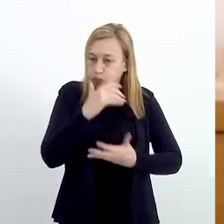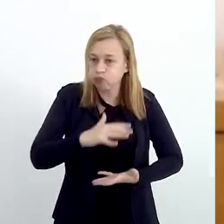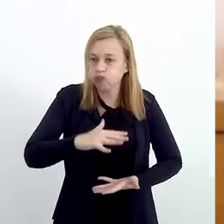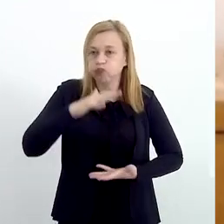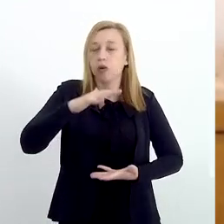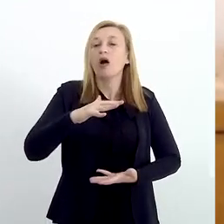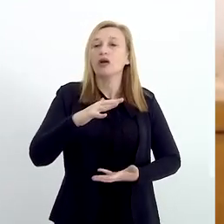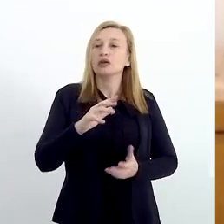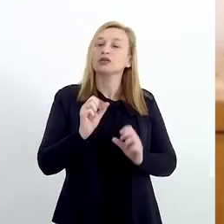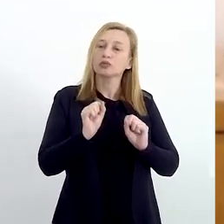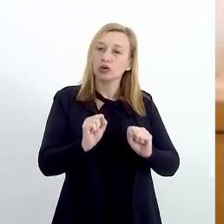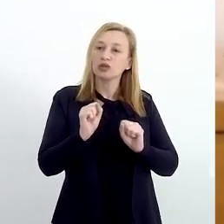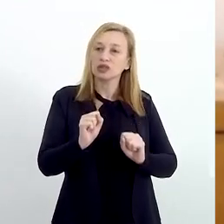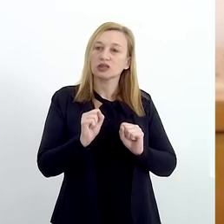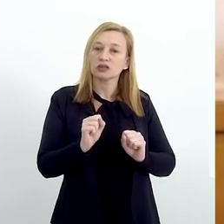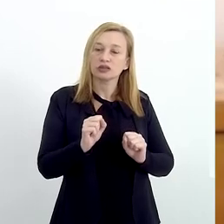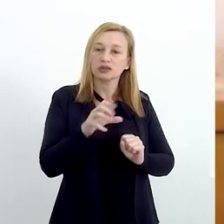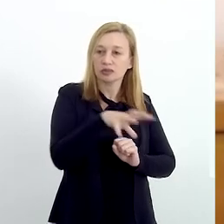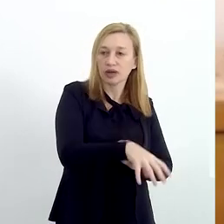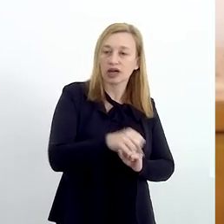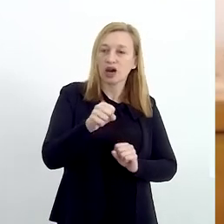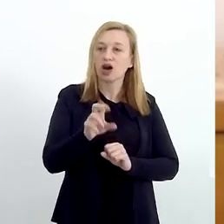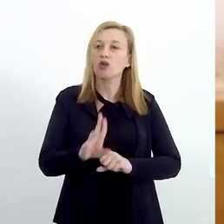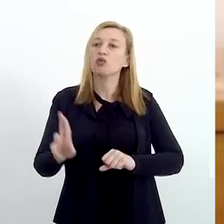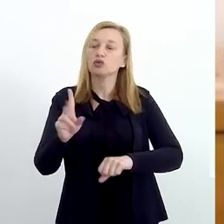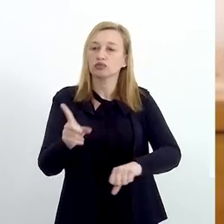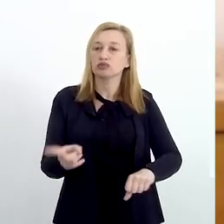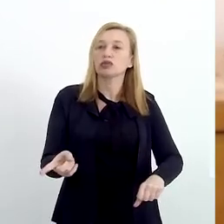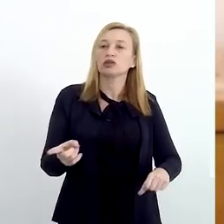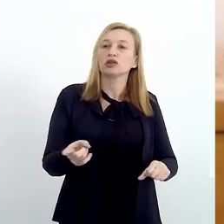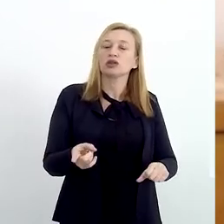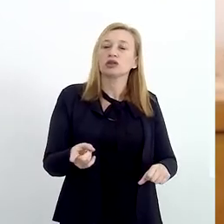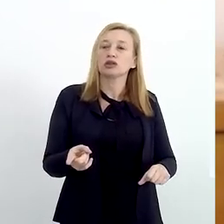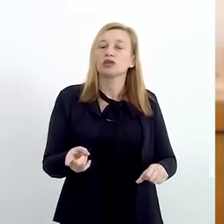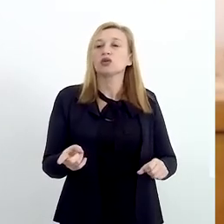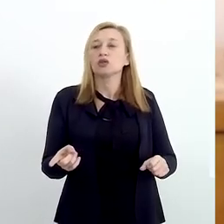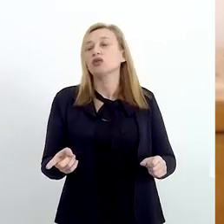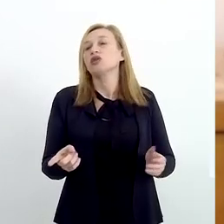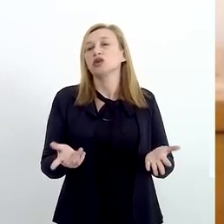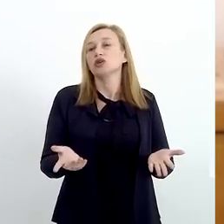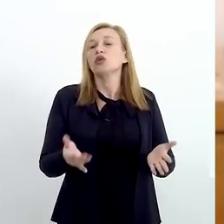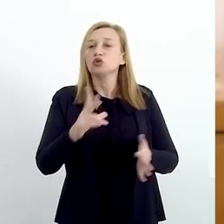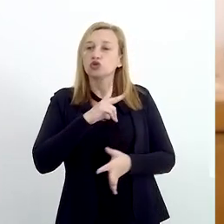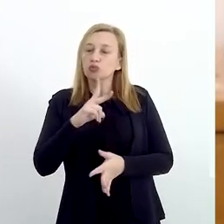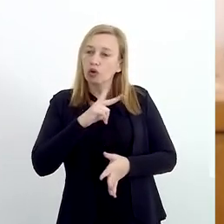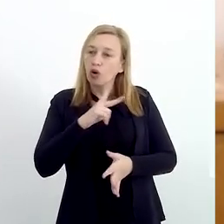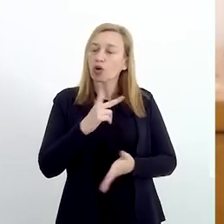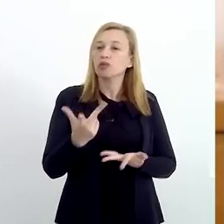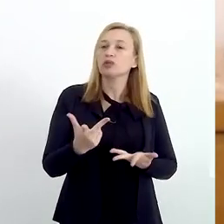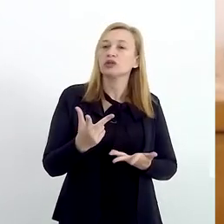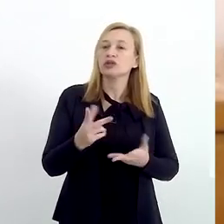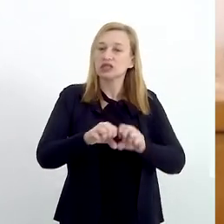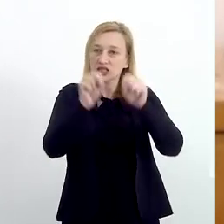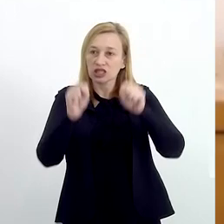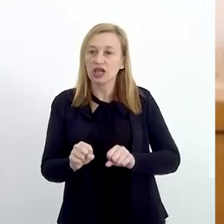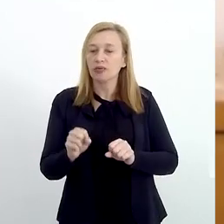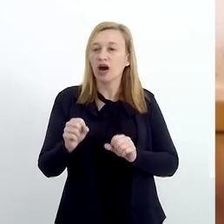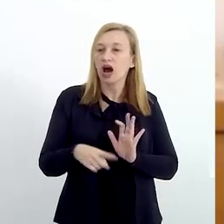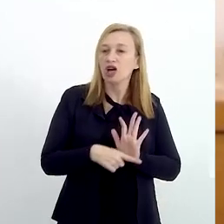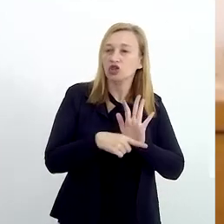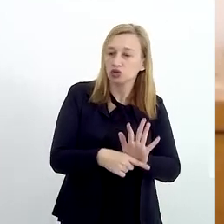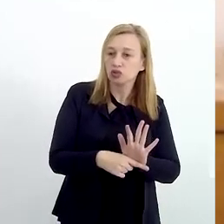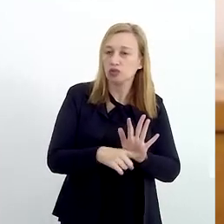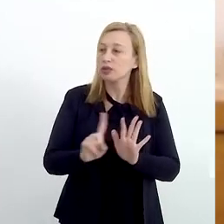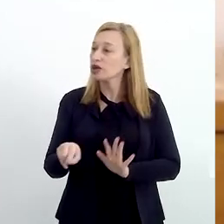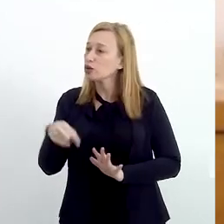deve passar para poder ter o menor consumo de tempo menor consumo de combustível e os próprios sistema um facilitador